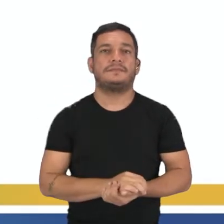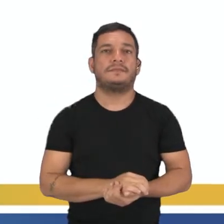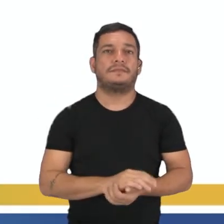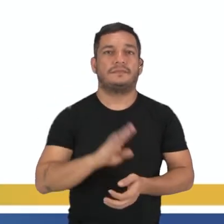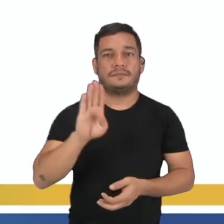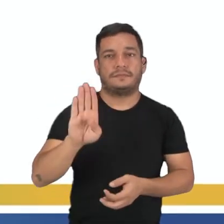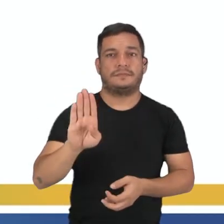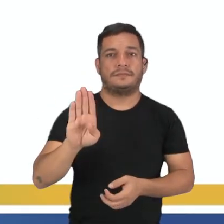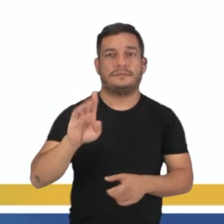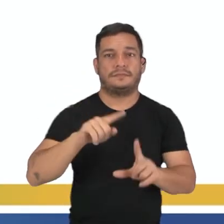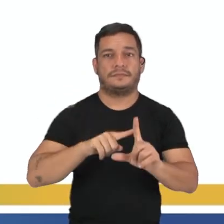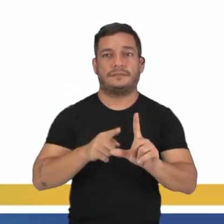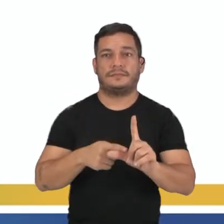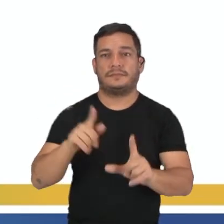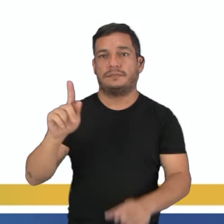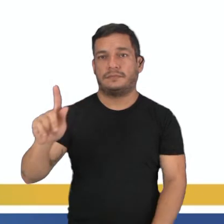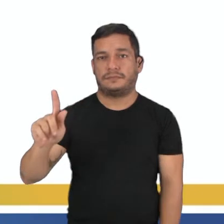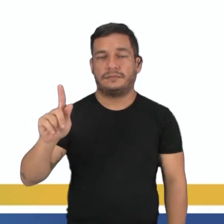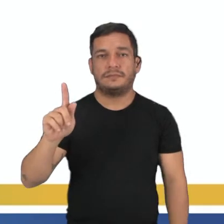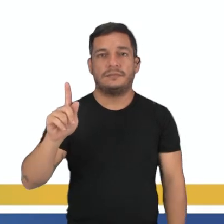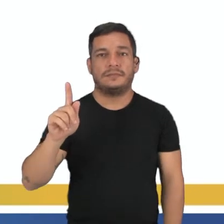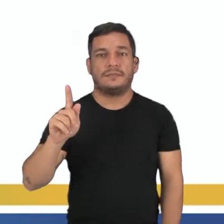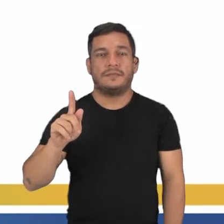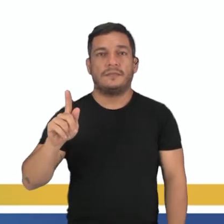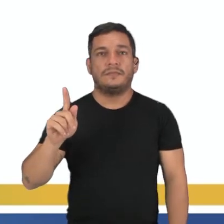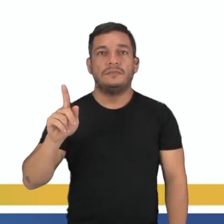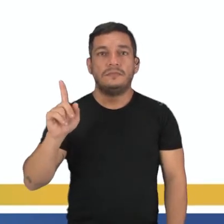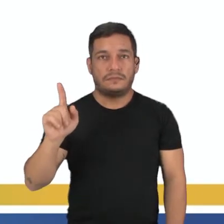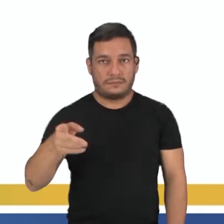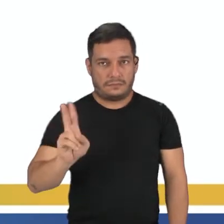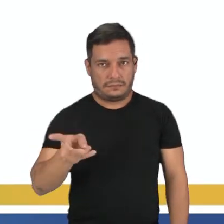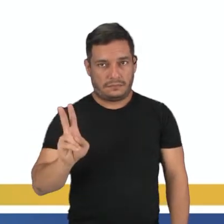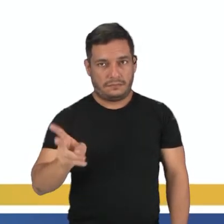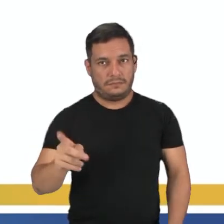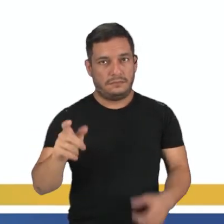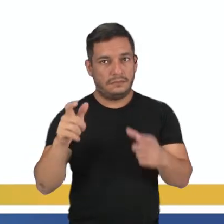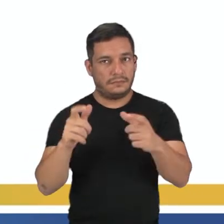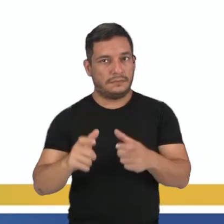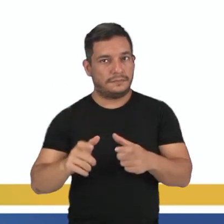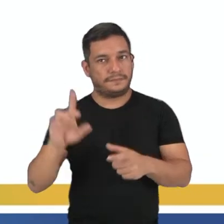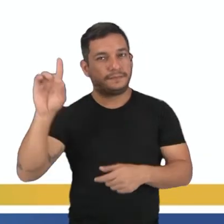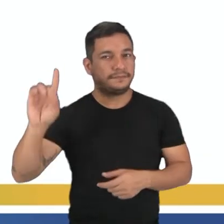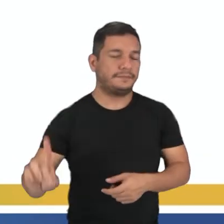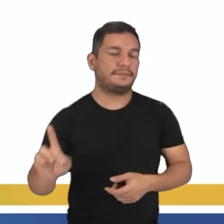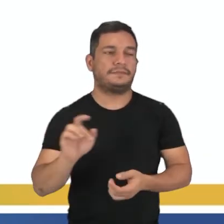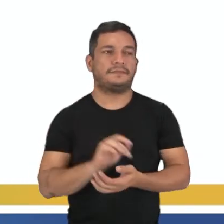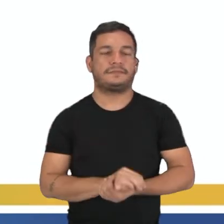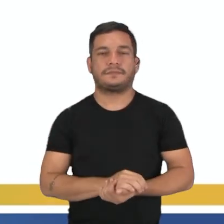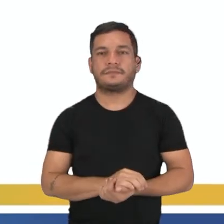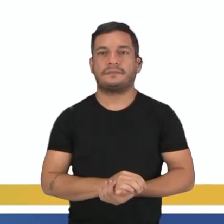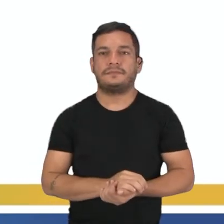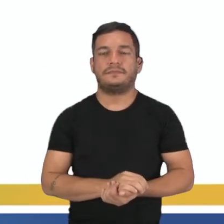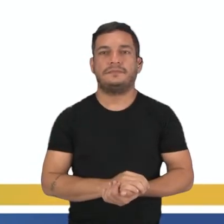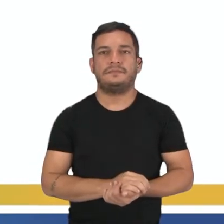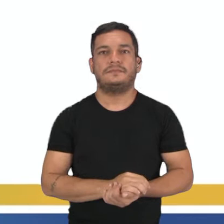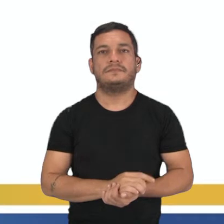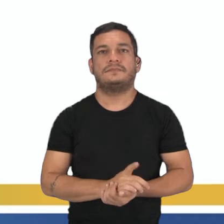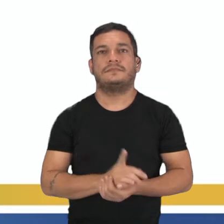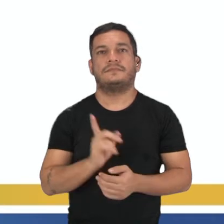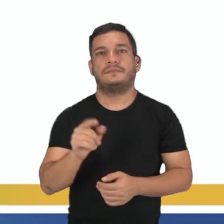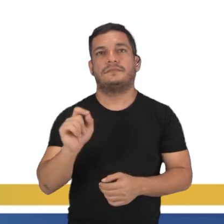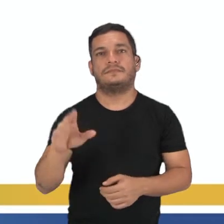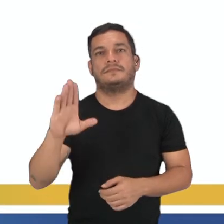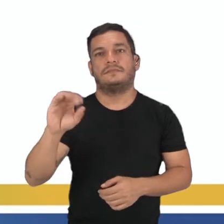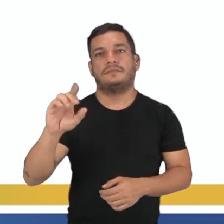ângulos B e G, eles estão do mesmo lado, certo? Do lado direito. E eles são,